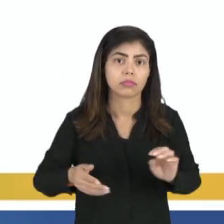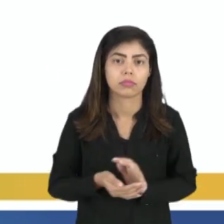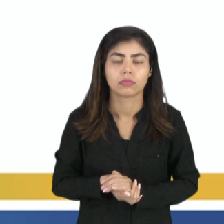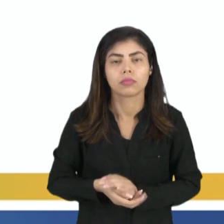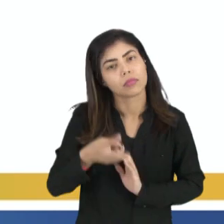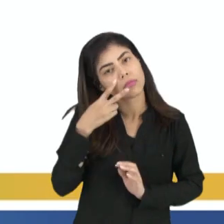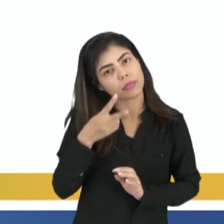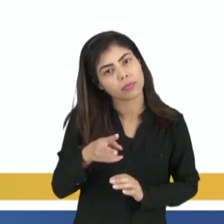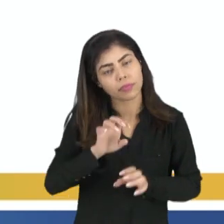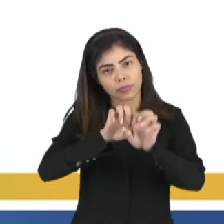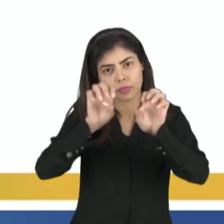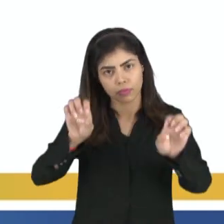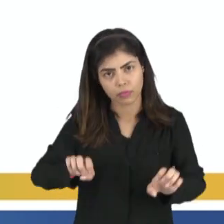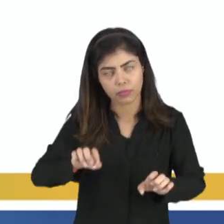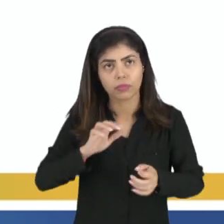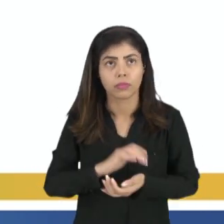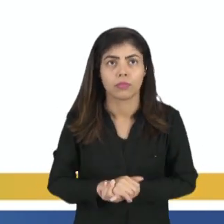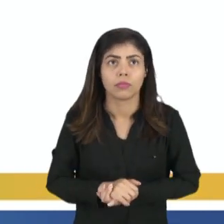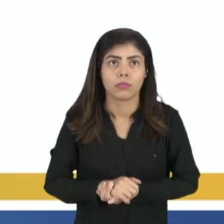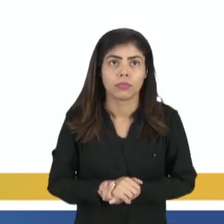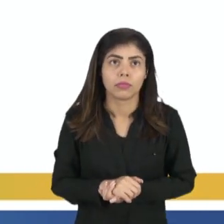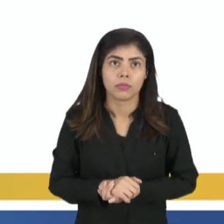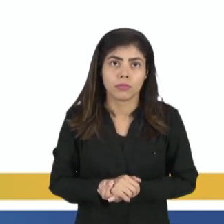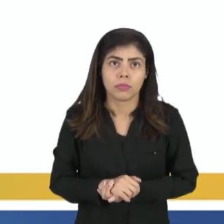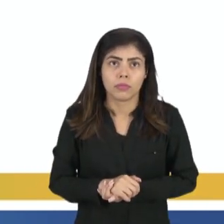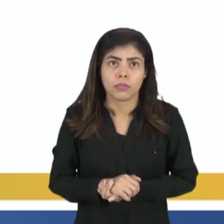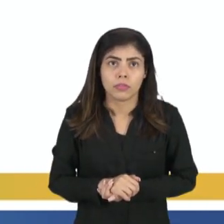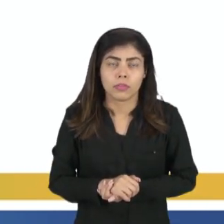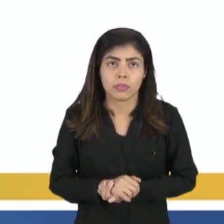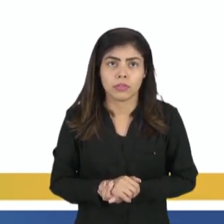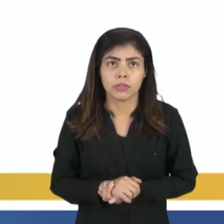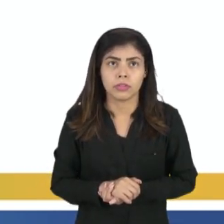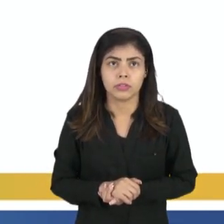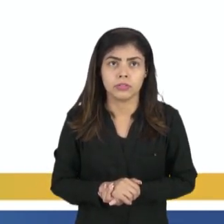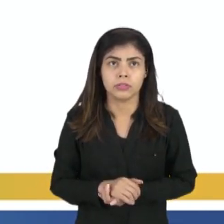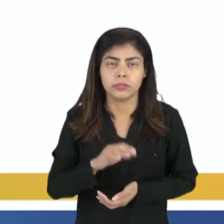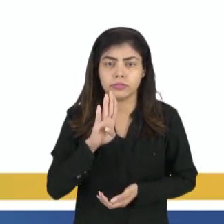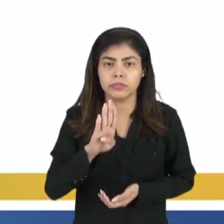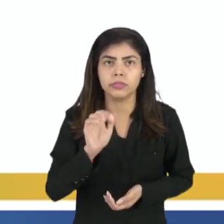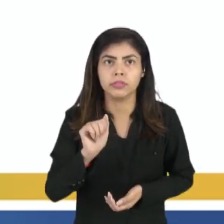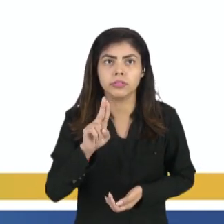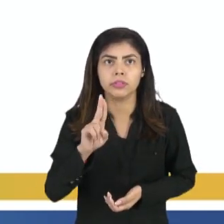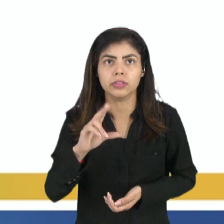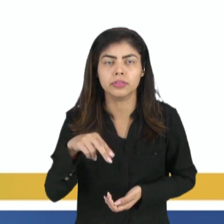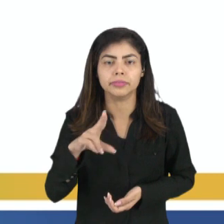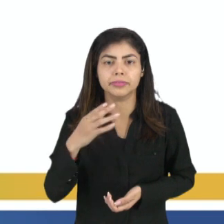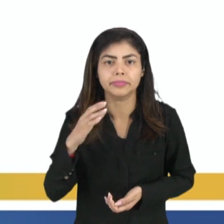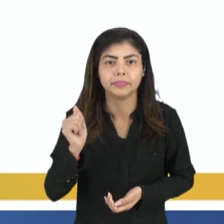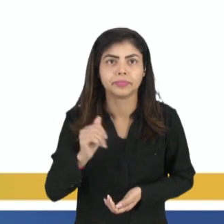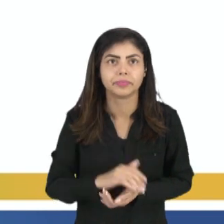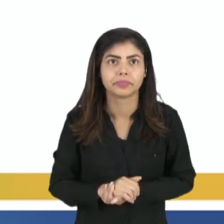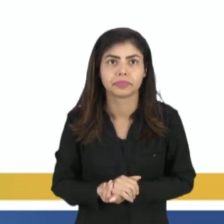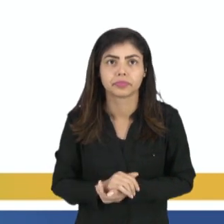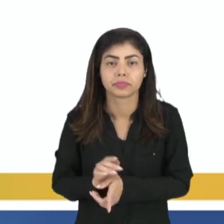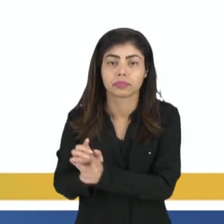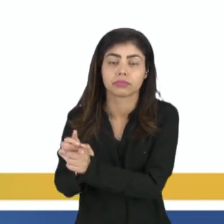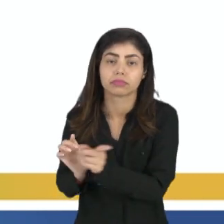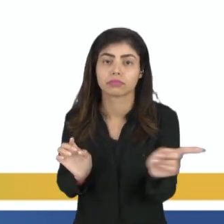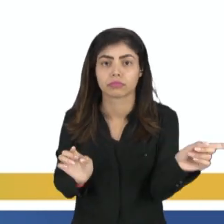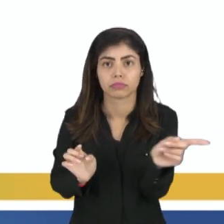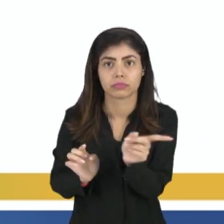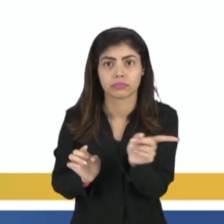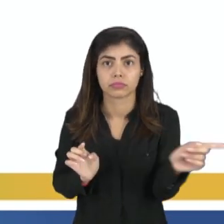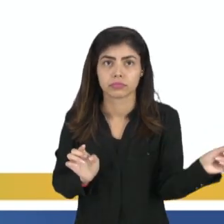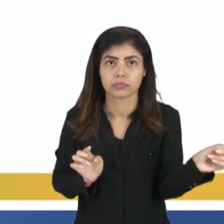vamos ver o esquema Olha só temos a palavra bagunça Vamos colocar aí a